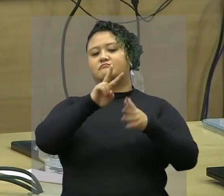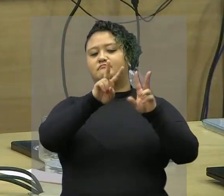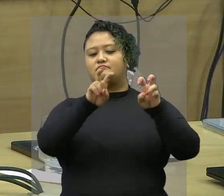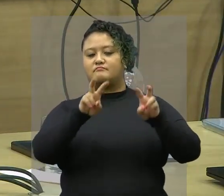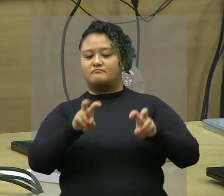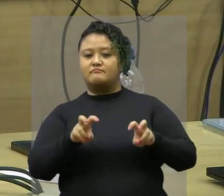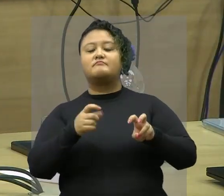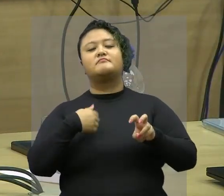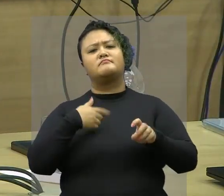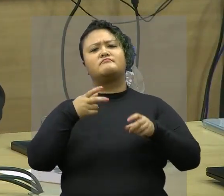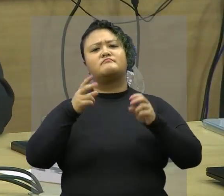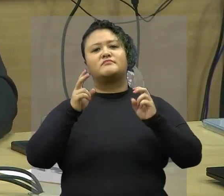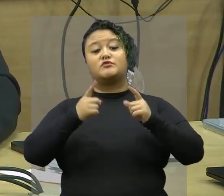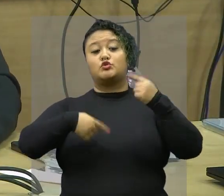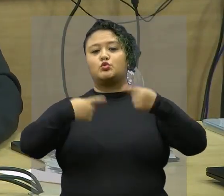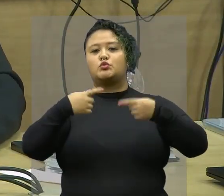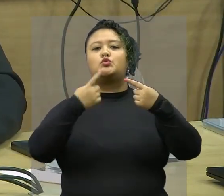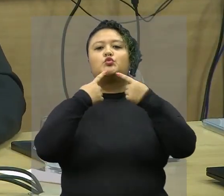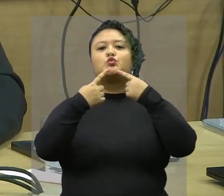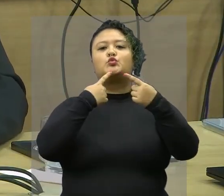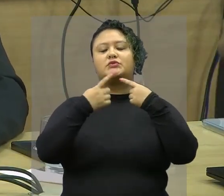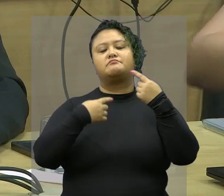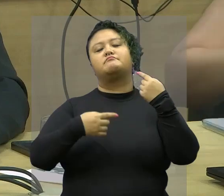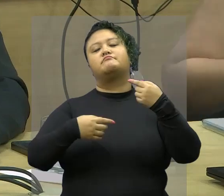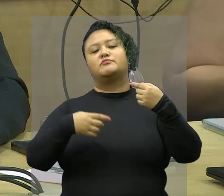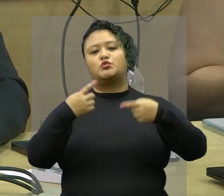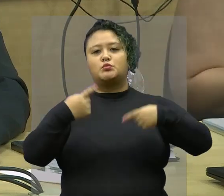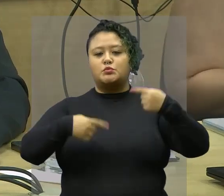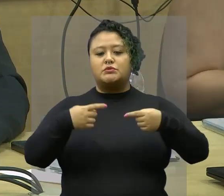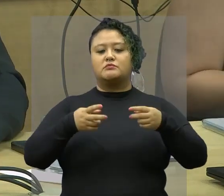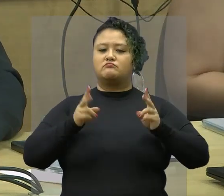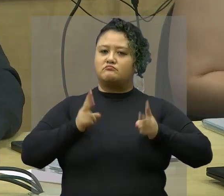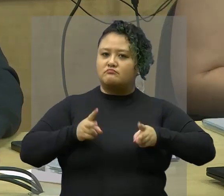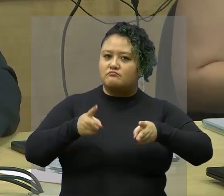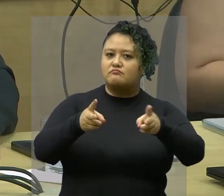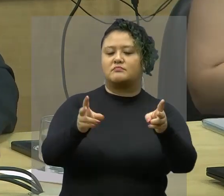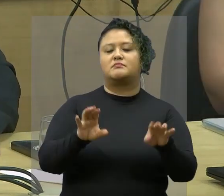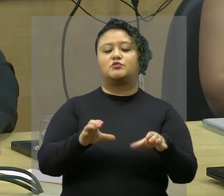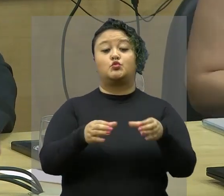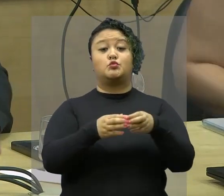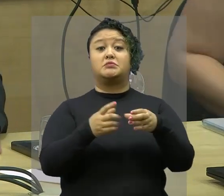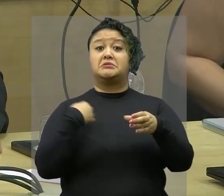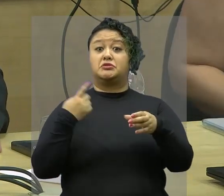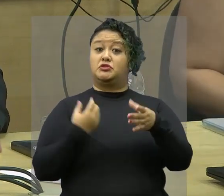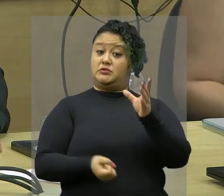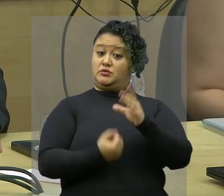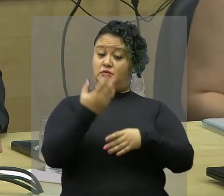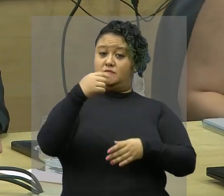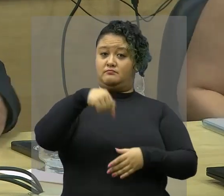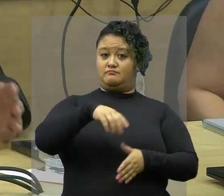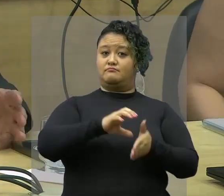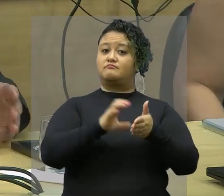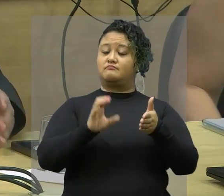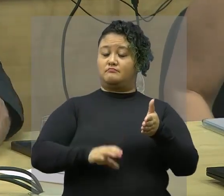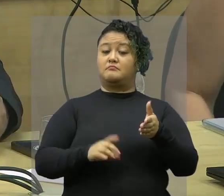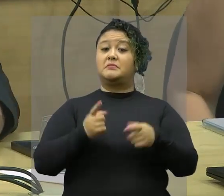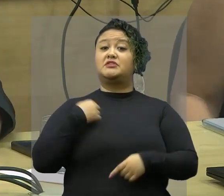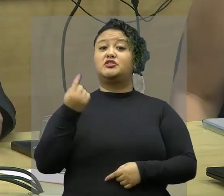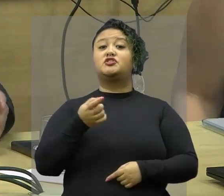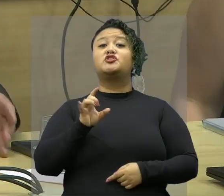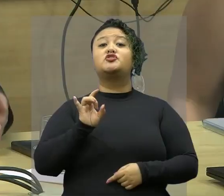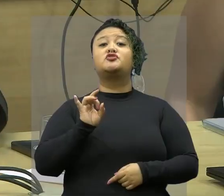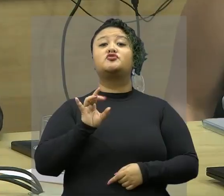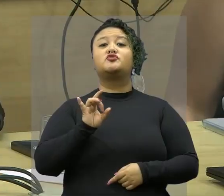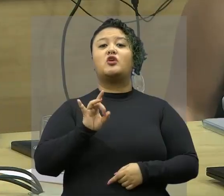continuar a discussão dentro da frente, que nós criamos aqui também, para que a gente não fique só